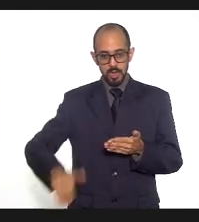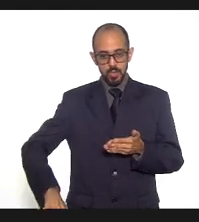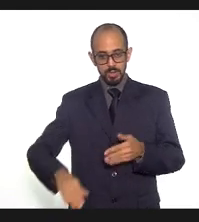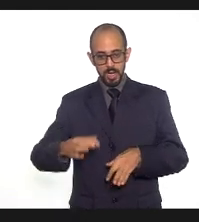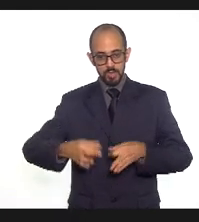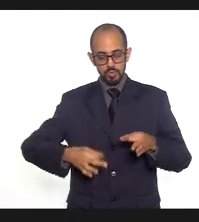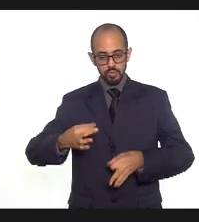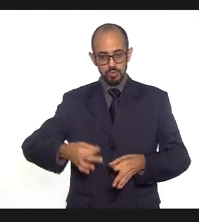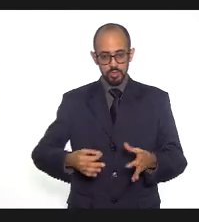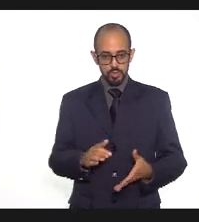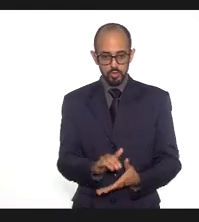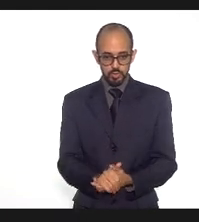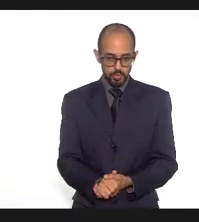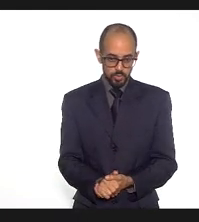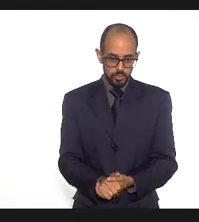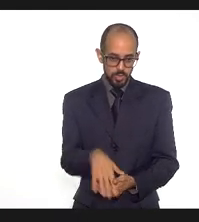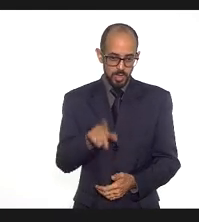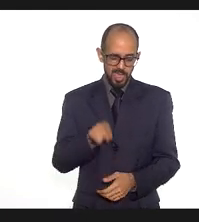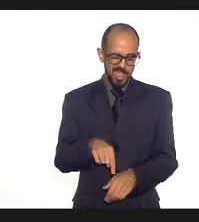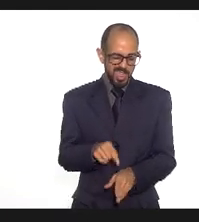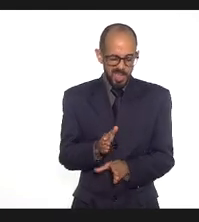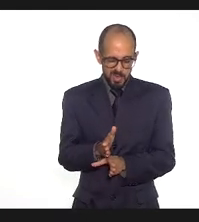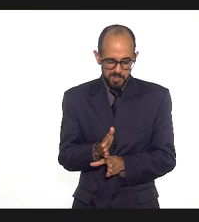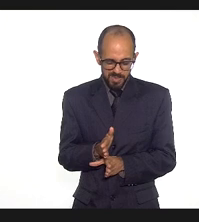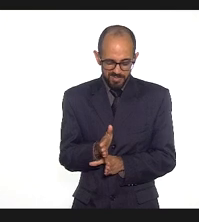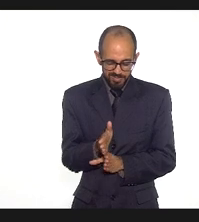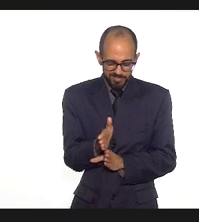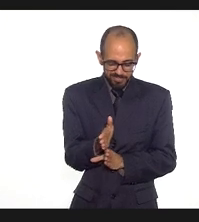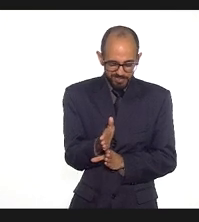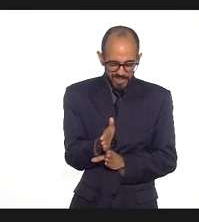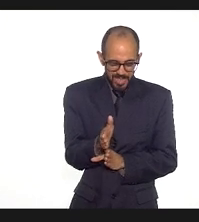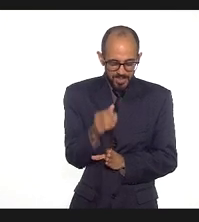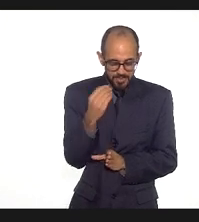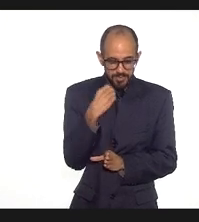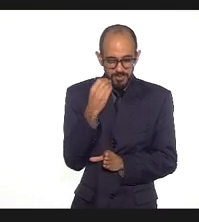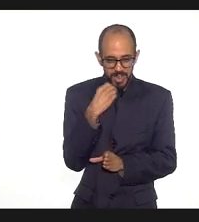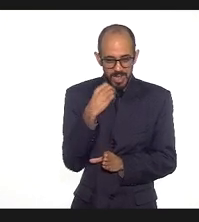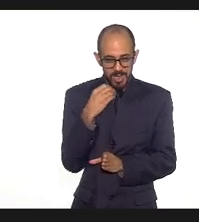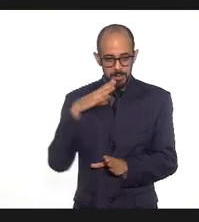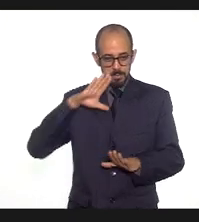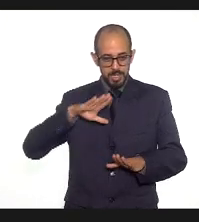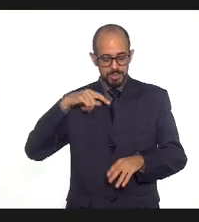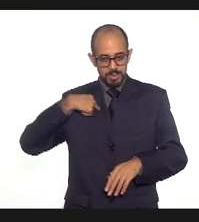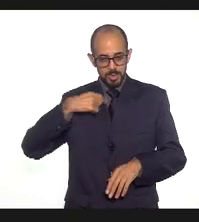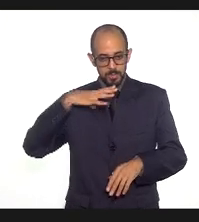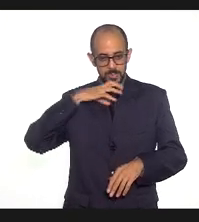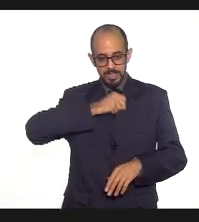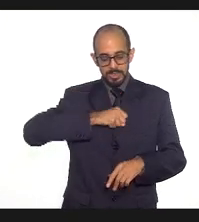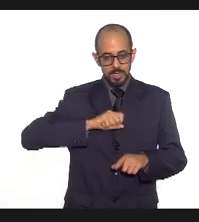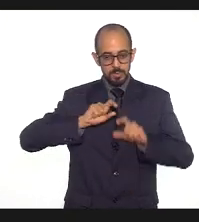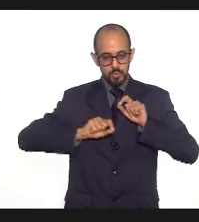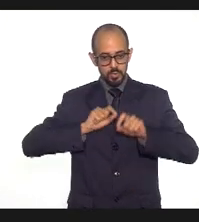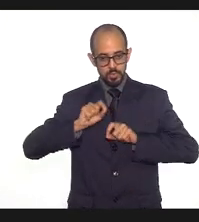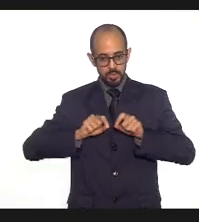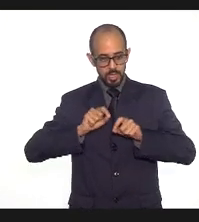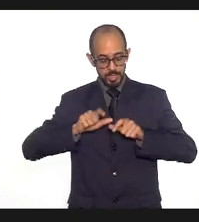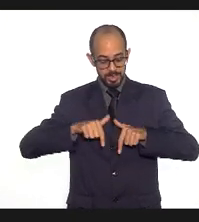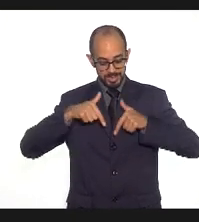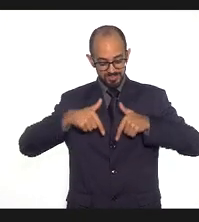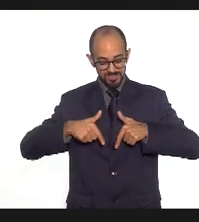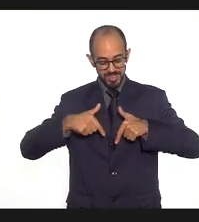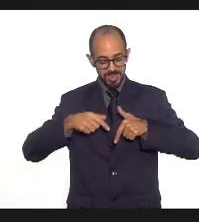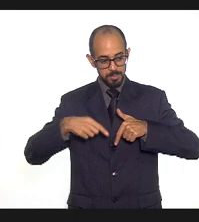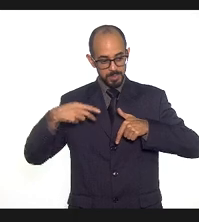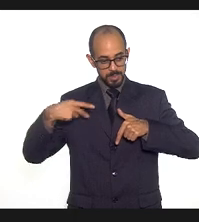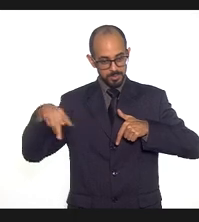legal adequada. É uma linha muito tênue, uma fronteira muito tênue, mas eu tenho a percepção que esse enfrentamento que a Vossa Excelência está fazendo